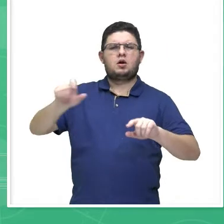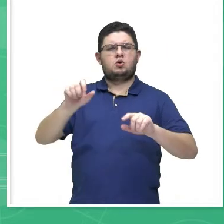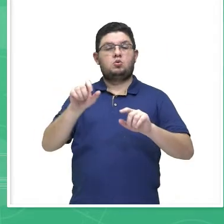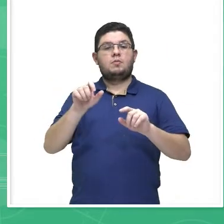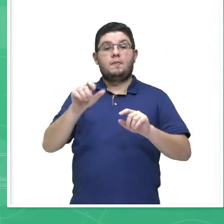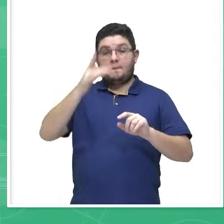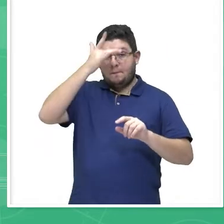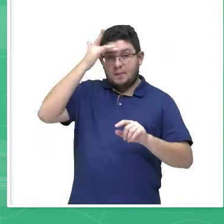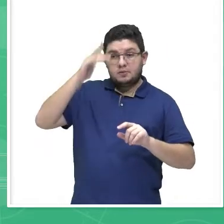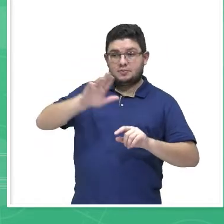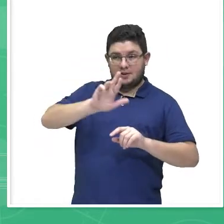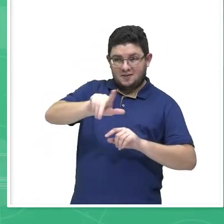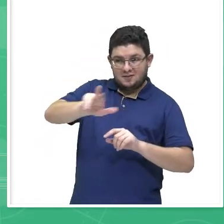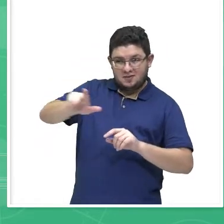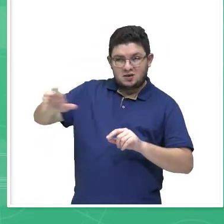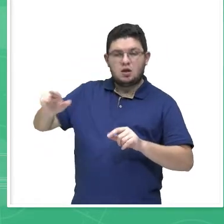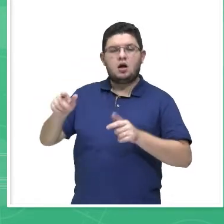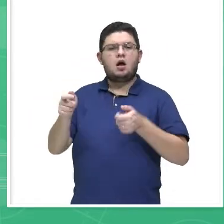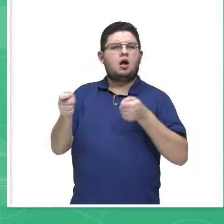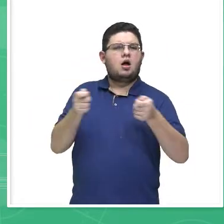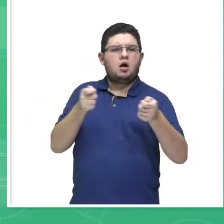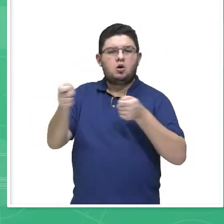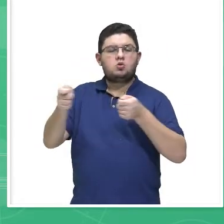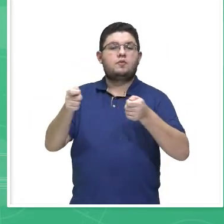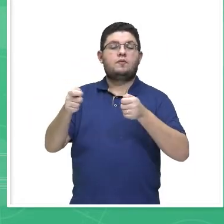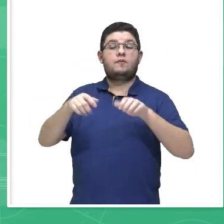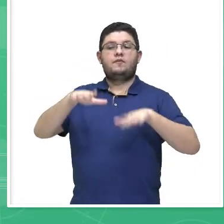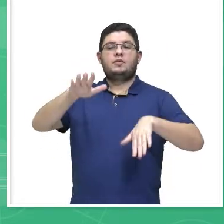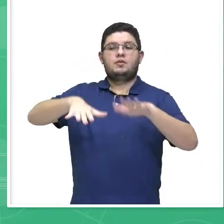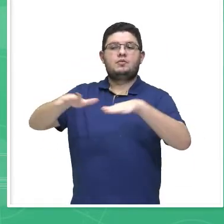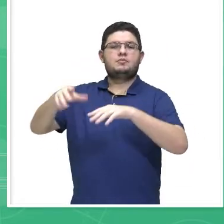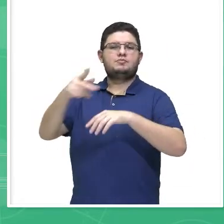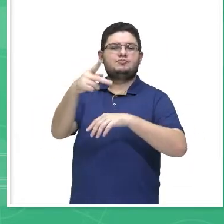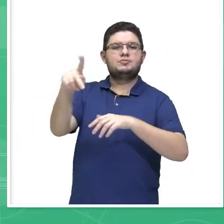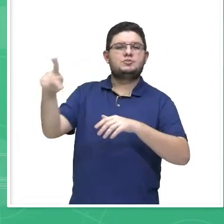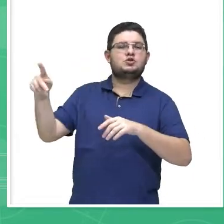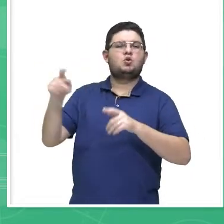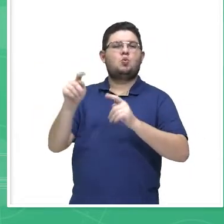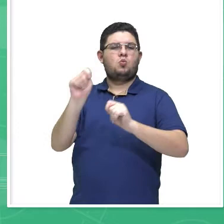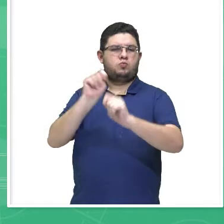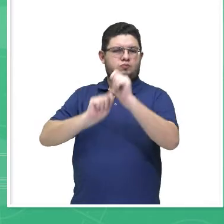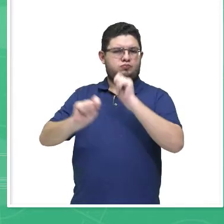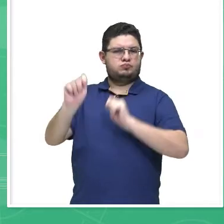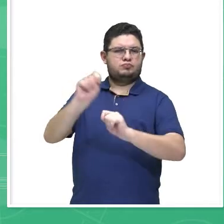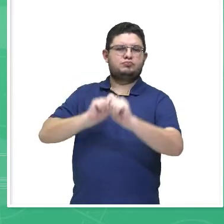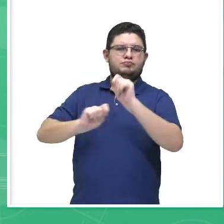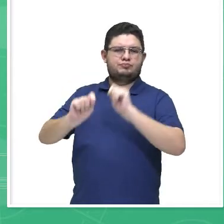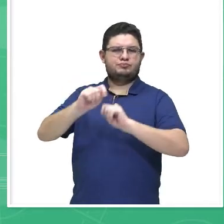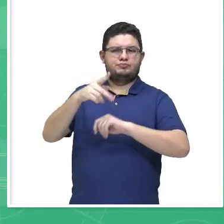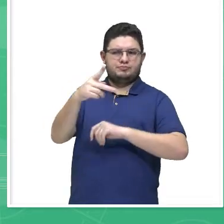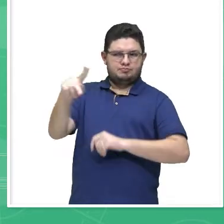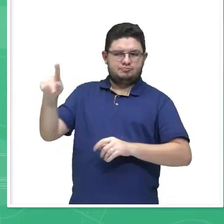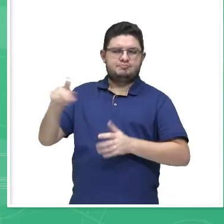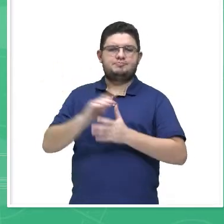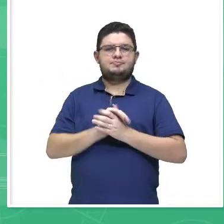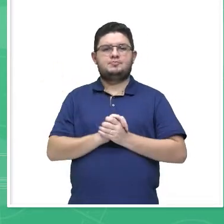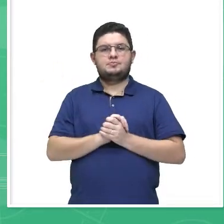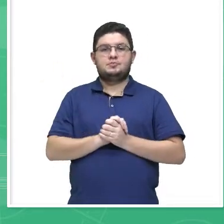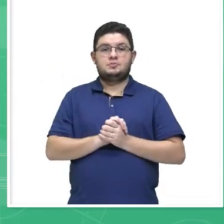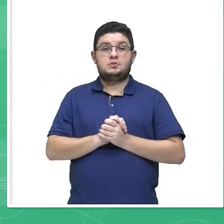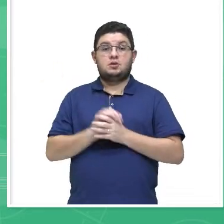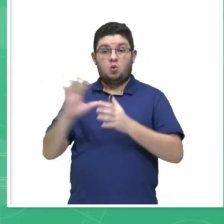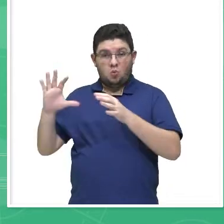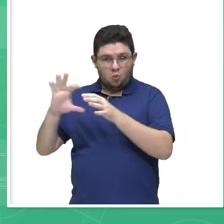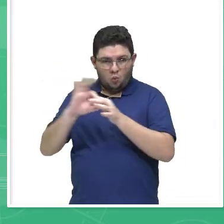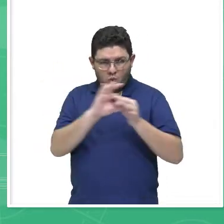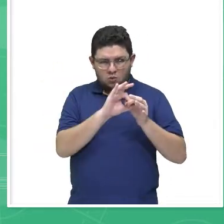sujeito vai agir de acordo com a sua realidade material. E, dentro do